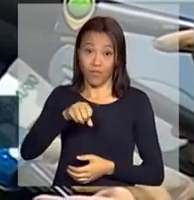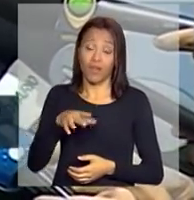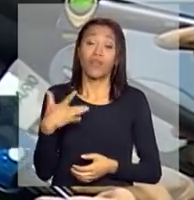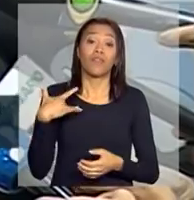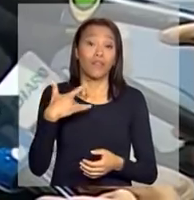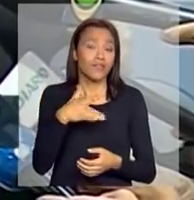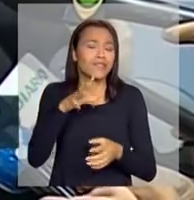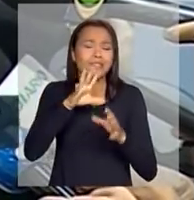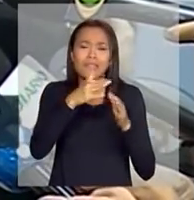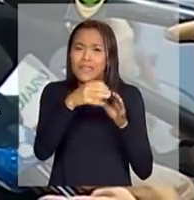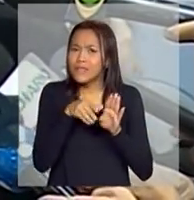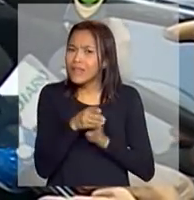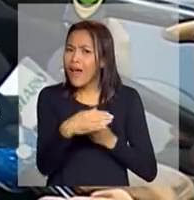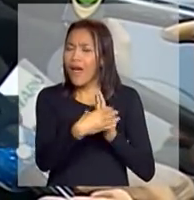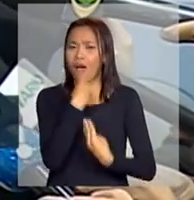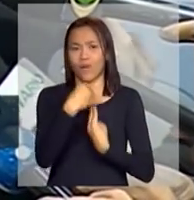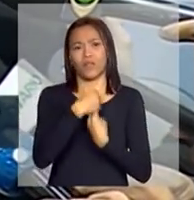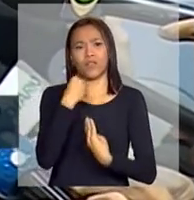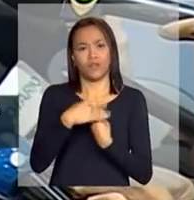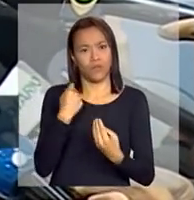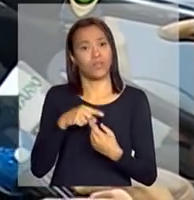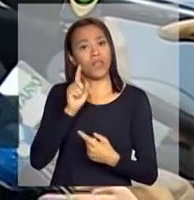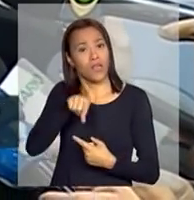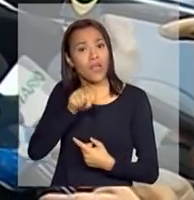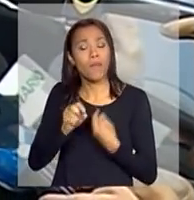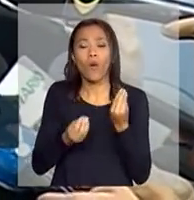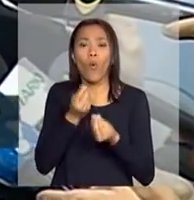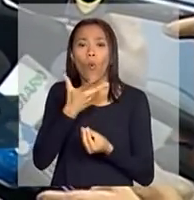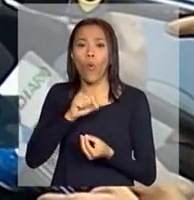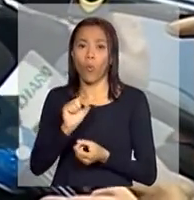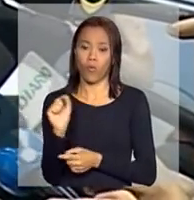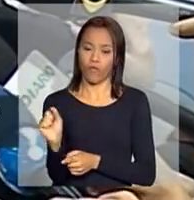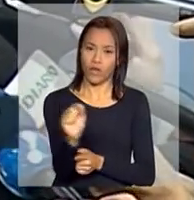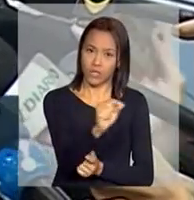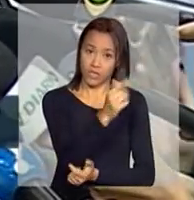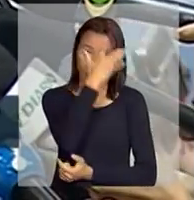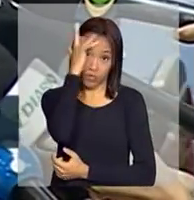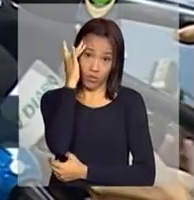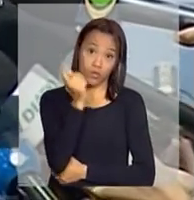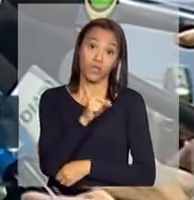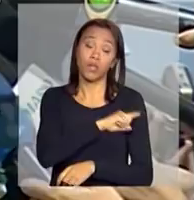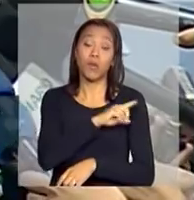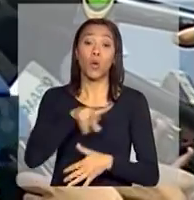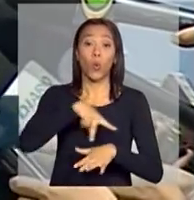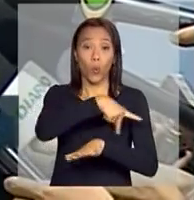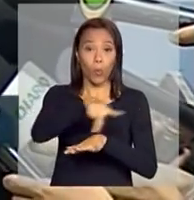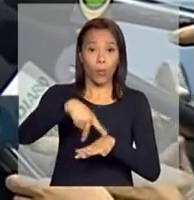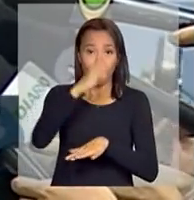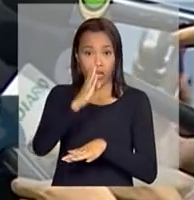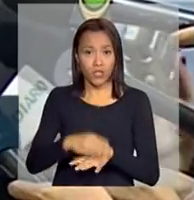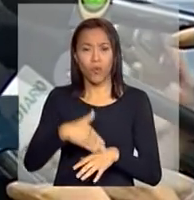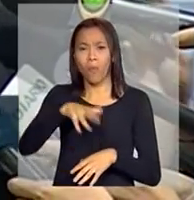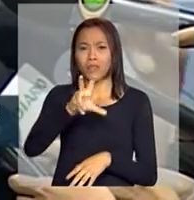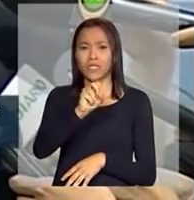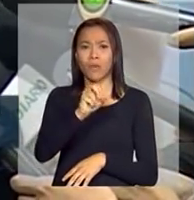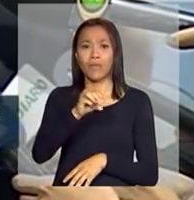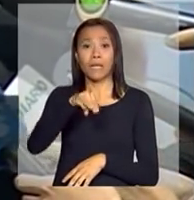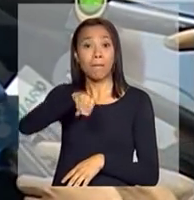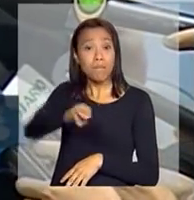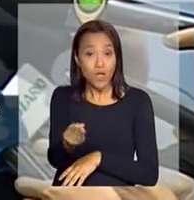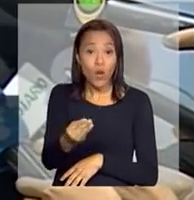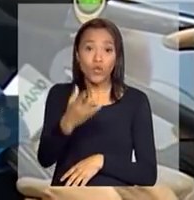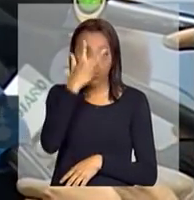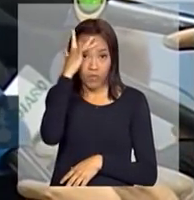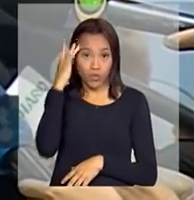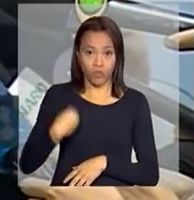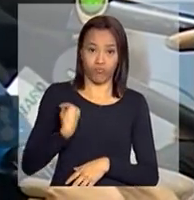recomendação da Organização Mundial de Saúde, que é vacinar o público-alvo. E o Brasil, dos países com mais de 50 milhões de habitantes, é um dos que